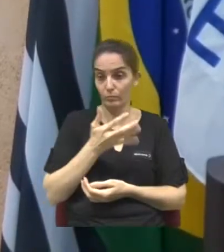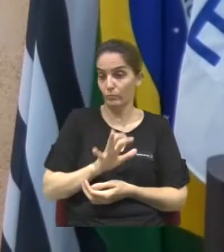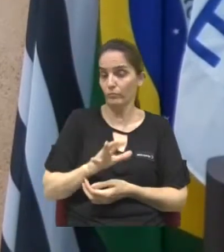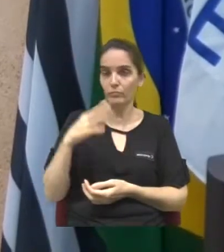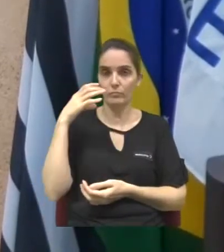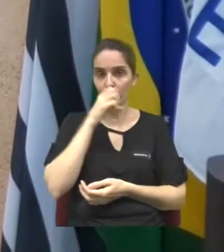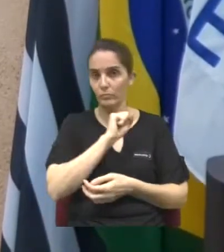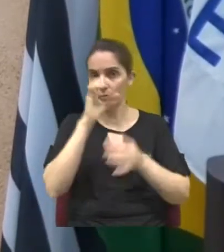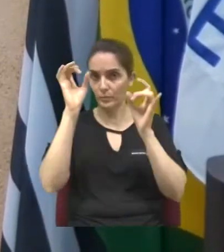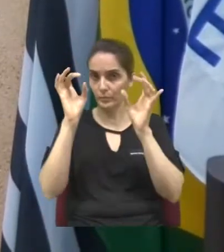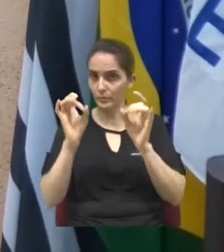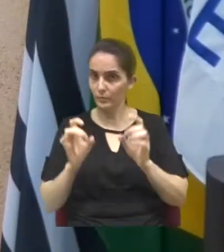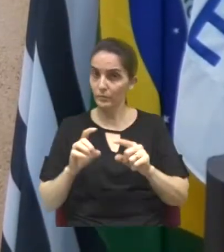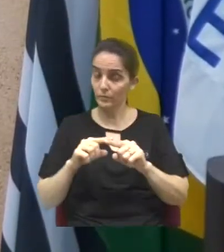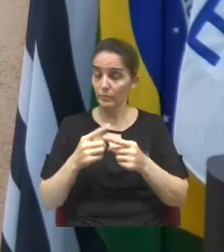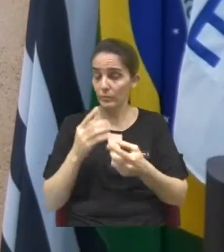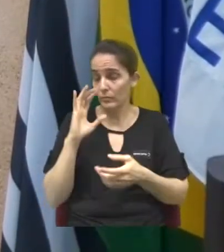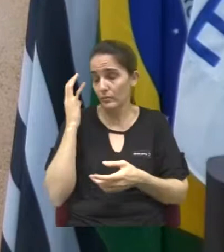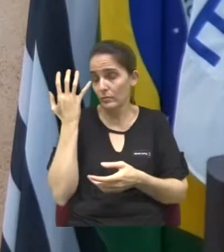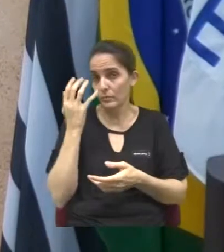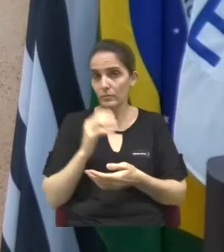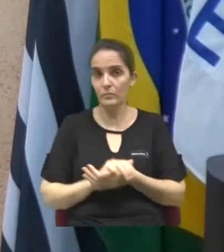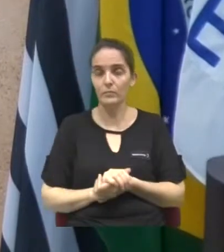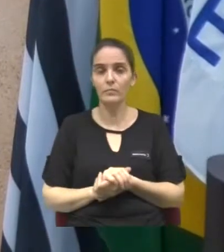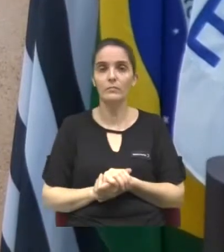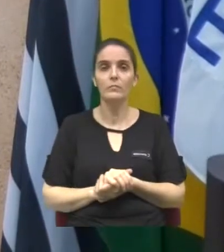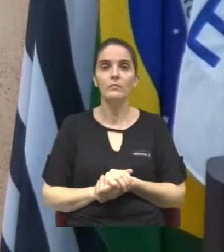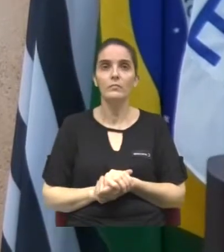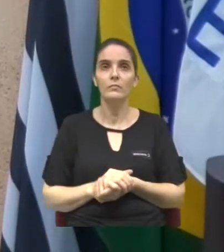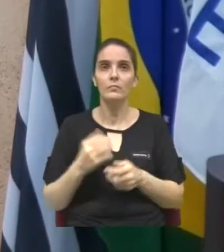urgência, mas assim o foi. E temos algumas